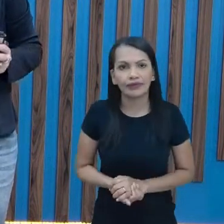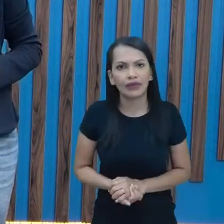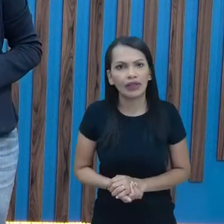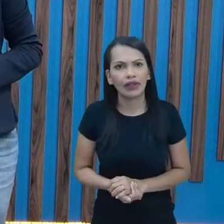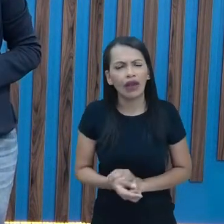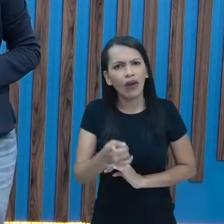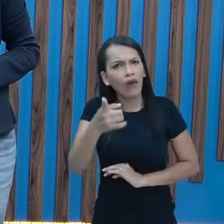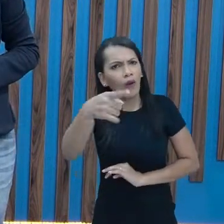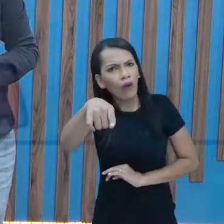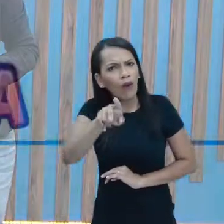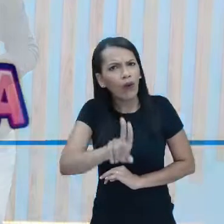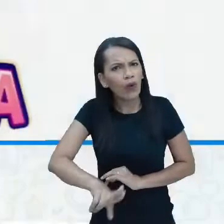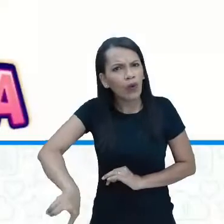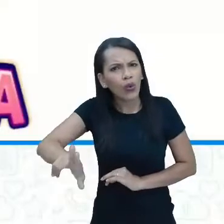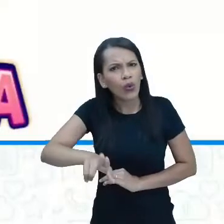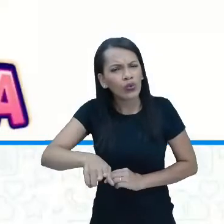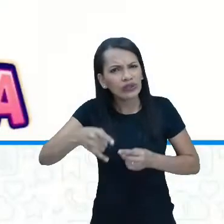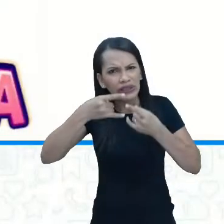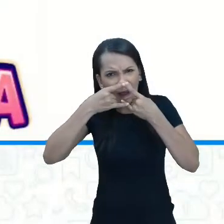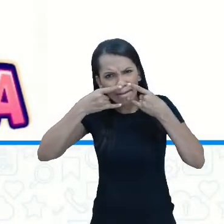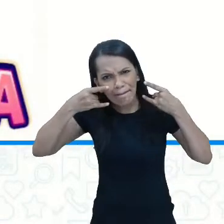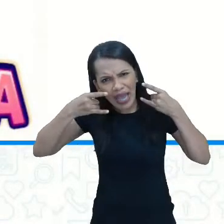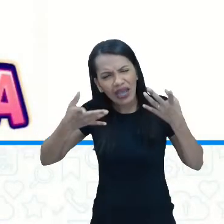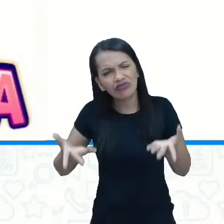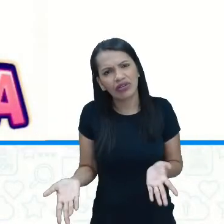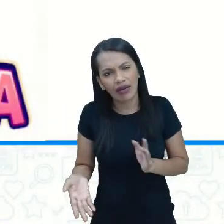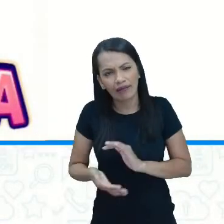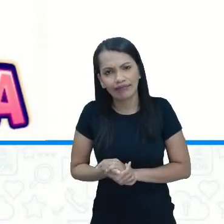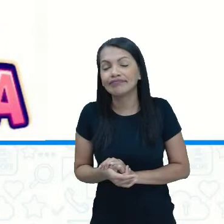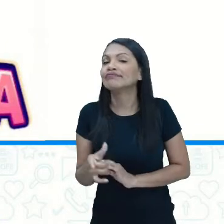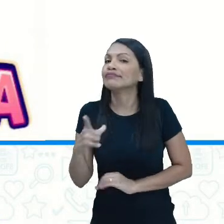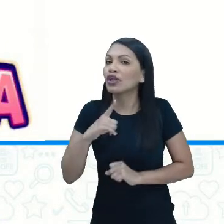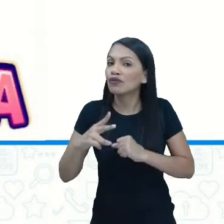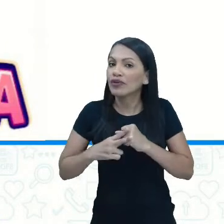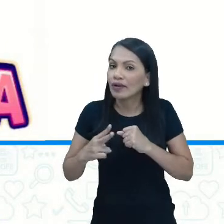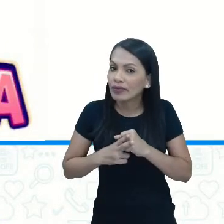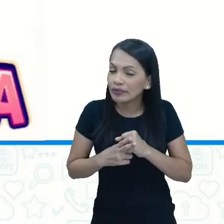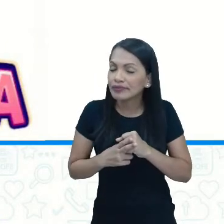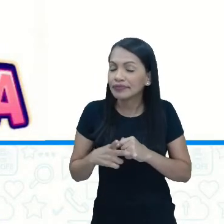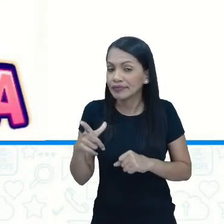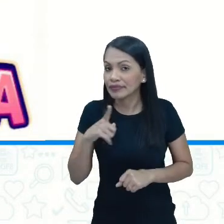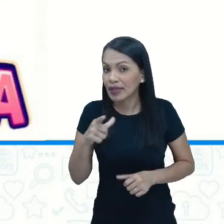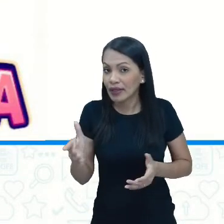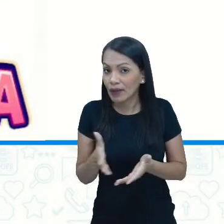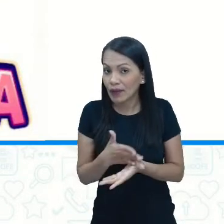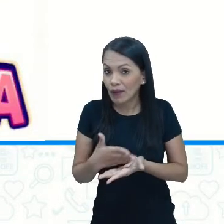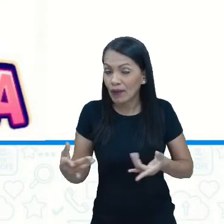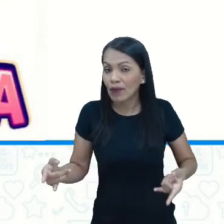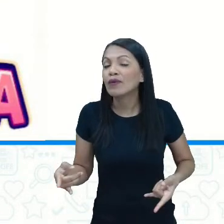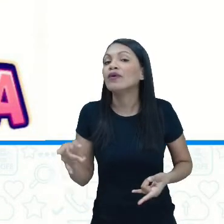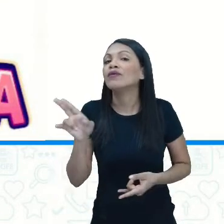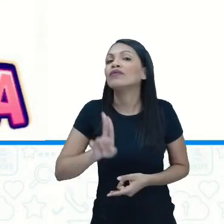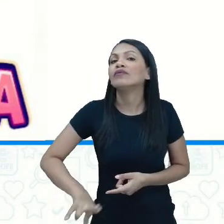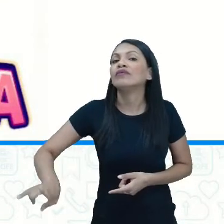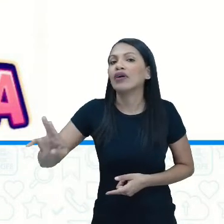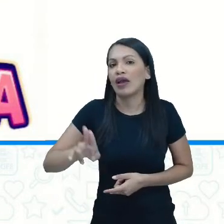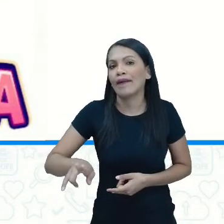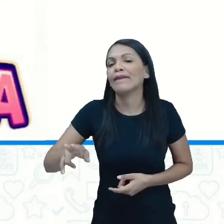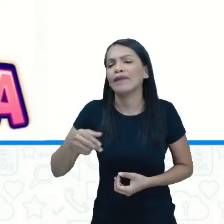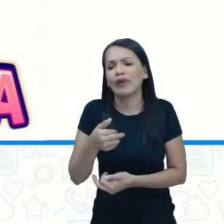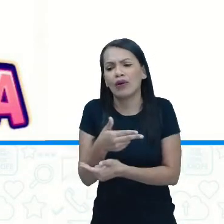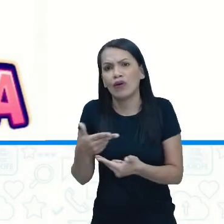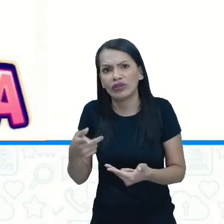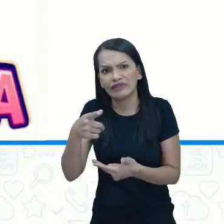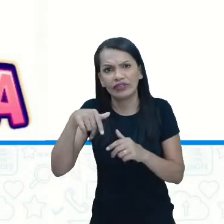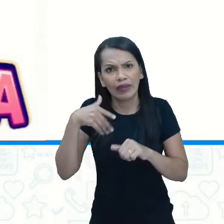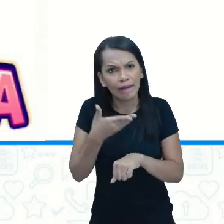Use a máscara. Tem algum verbo aí no imperativo? Tem algum verbo aí, alguma ação que está